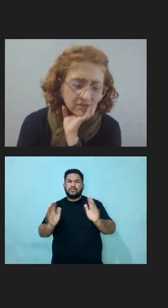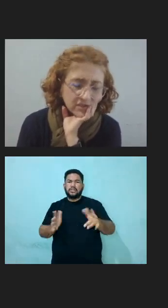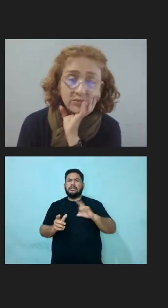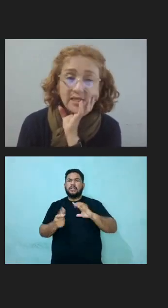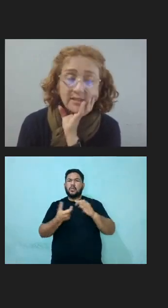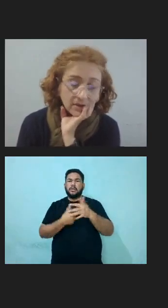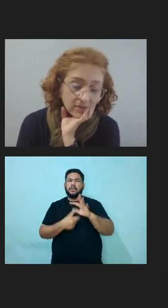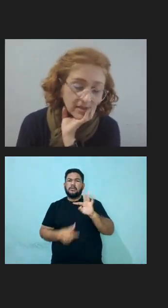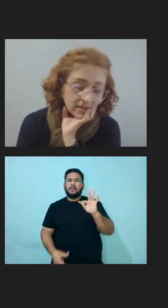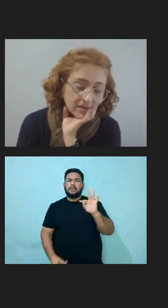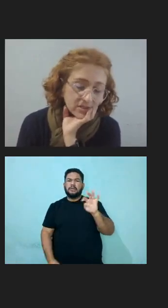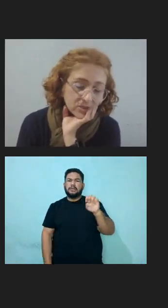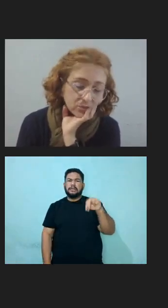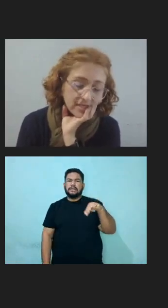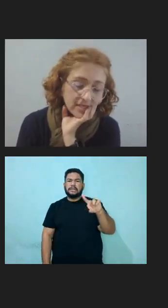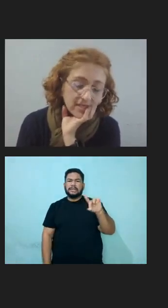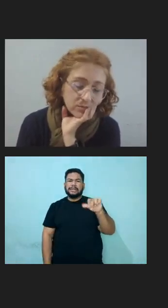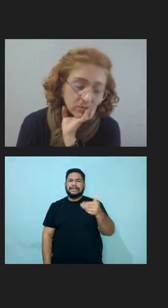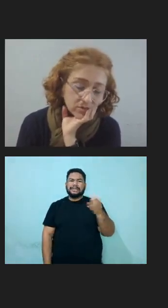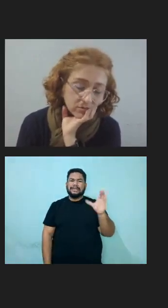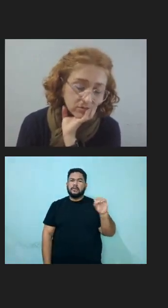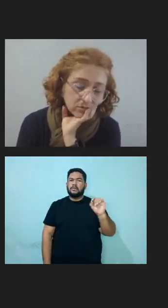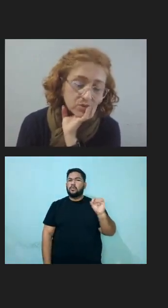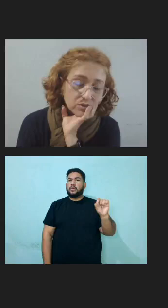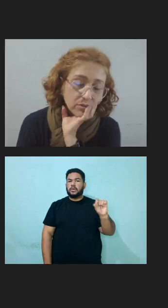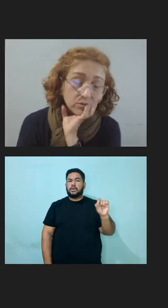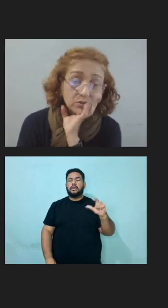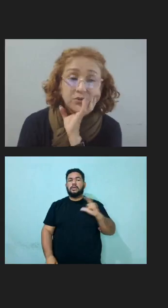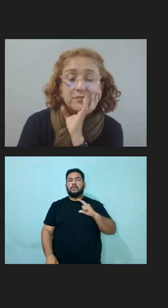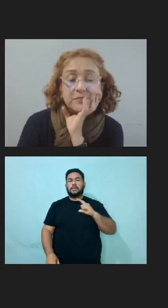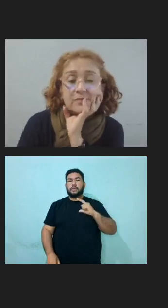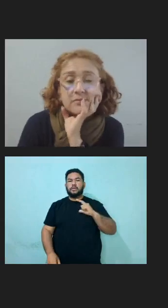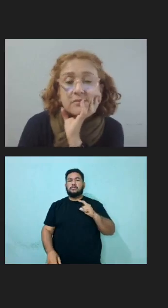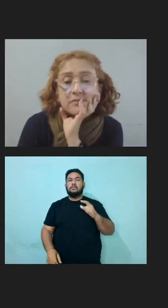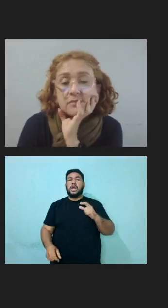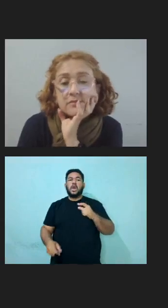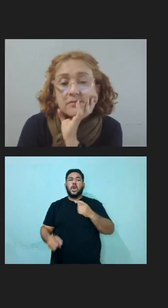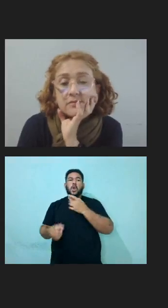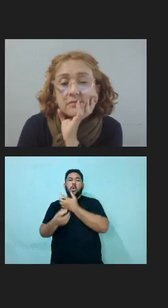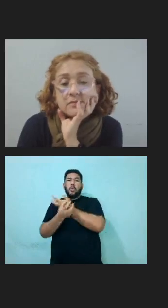né? Não, tendão, que é a estrutura que liga um osso ao outro.